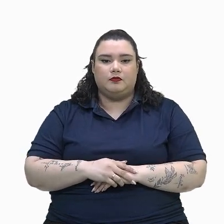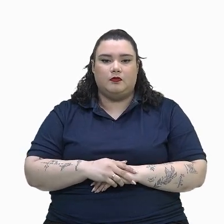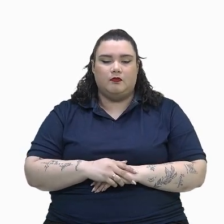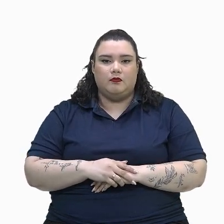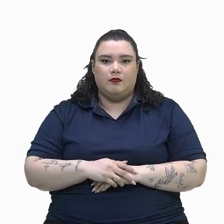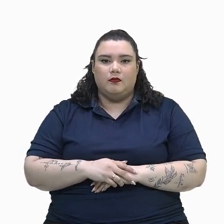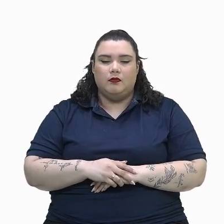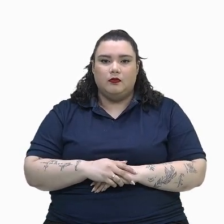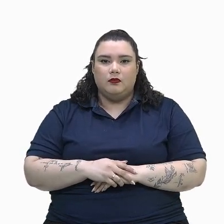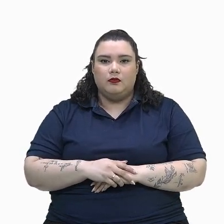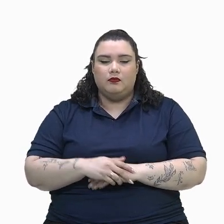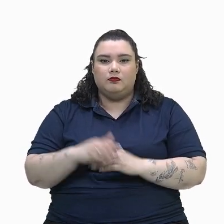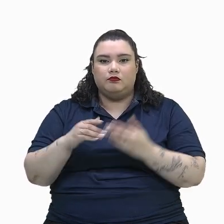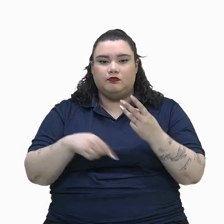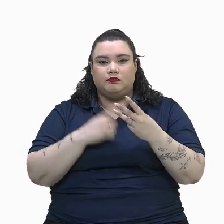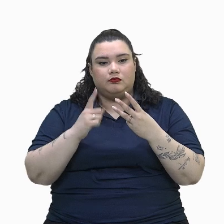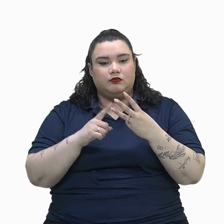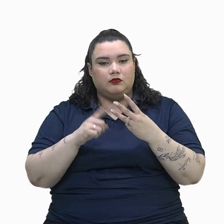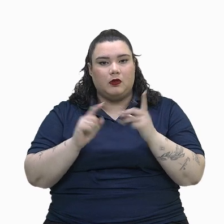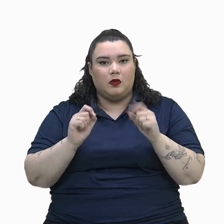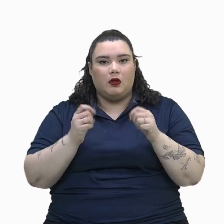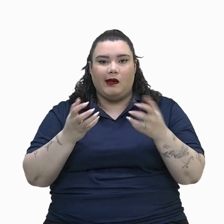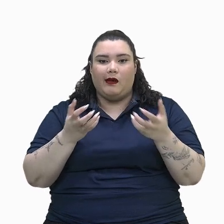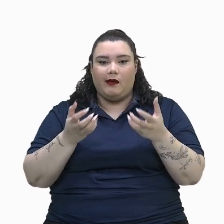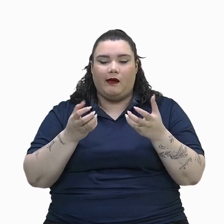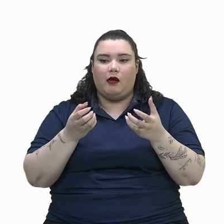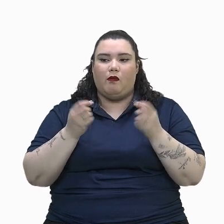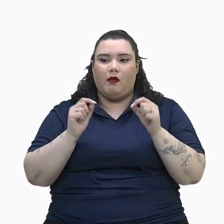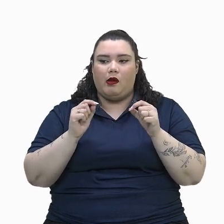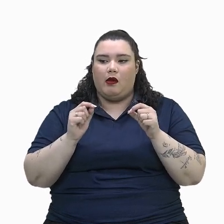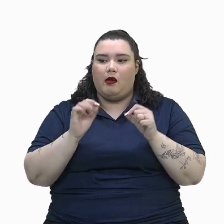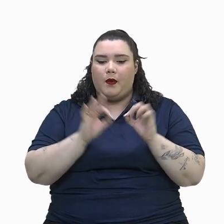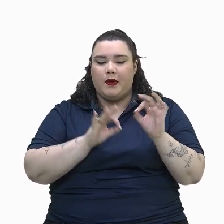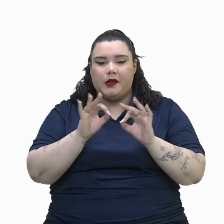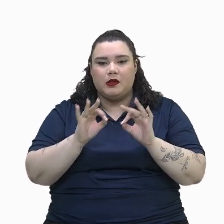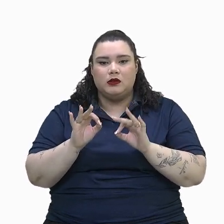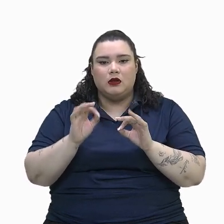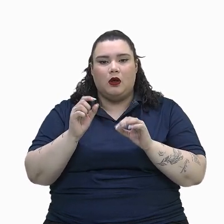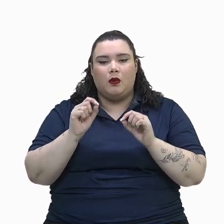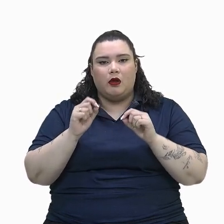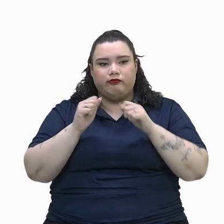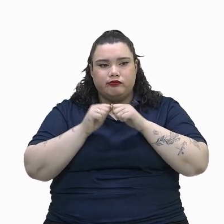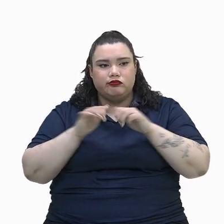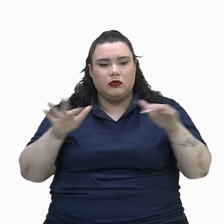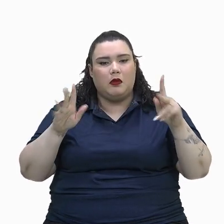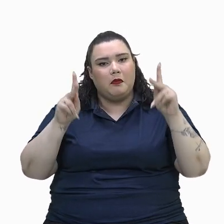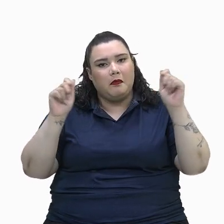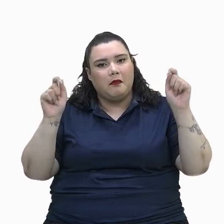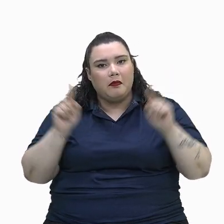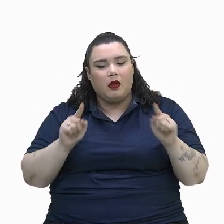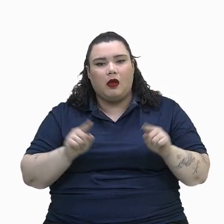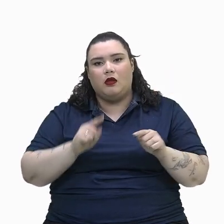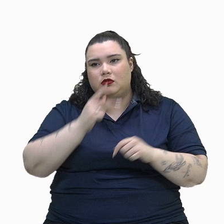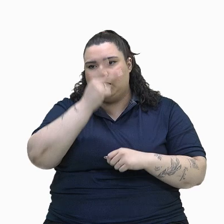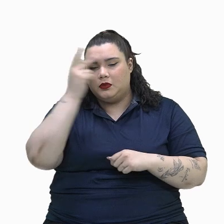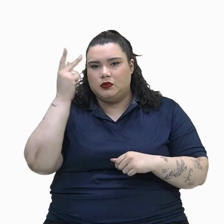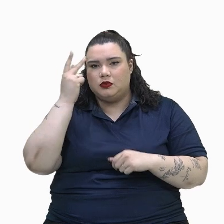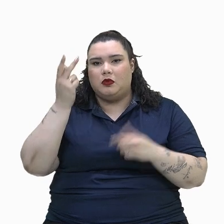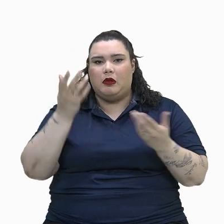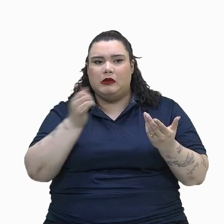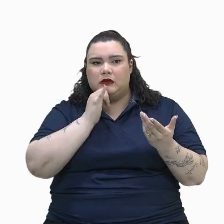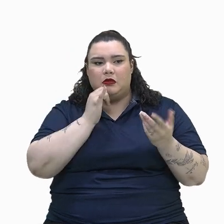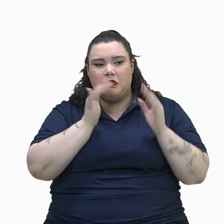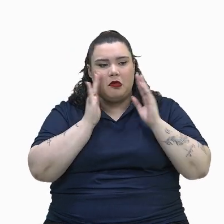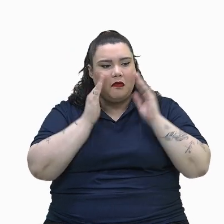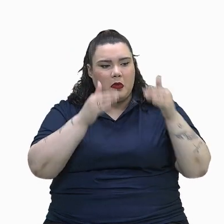Depois, busca-se a construção de uma cultura de paz, né? Em vez de nós trabalharmos com a cultura da guerra, nós